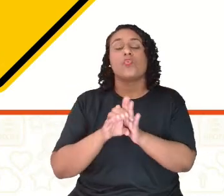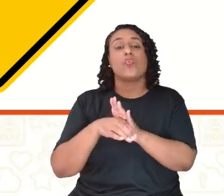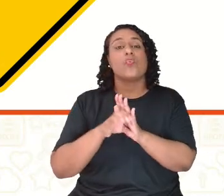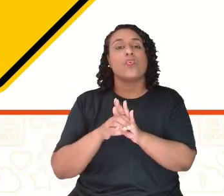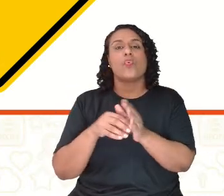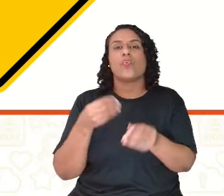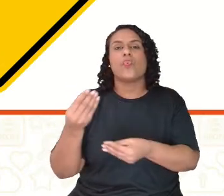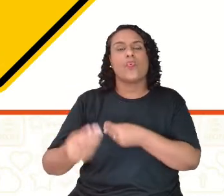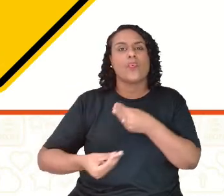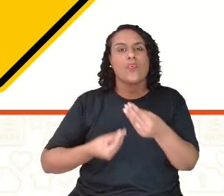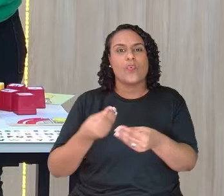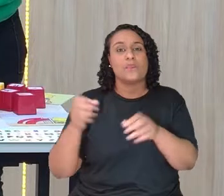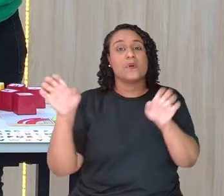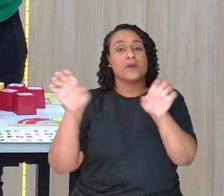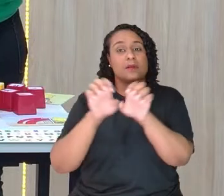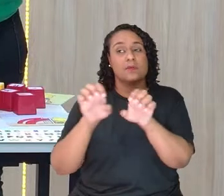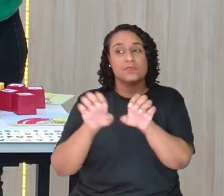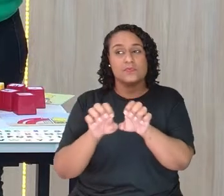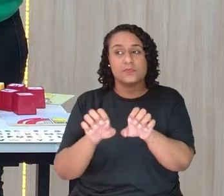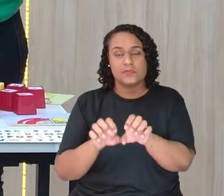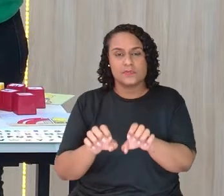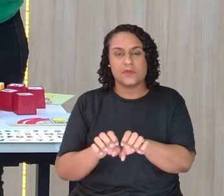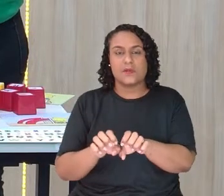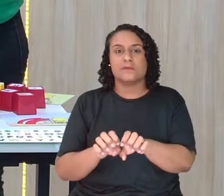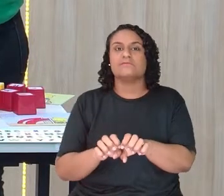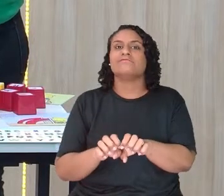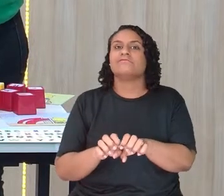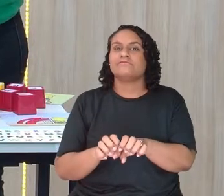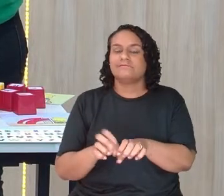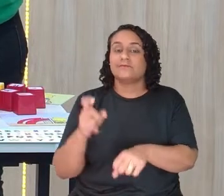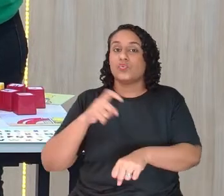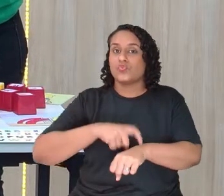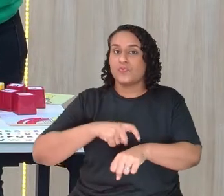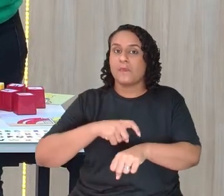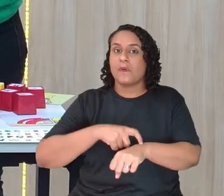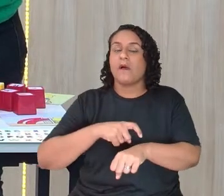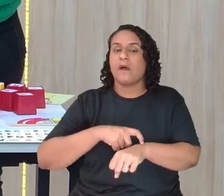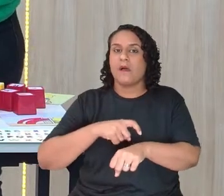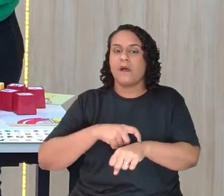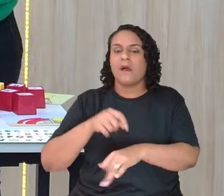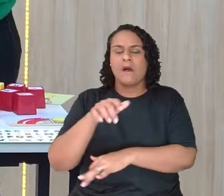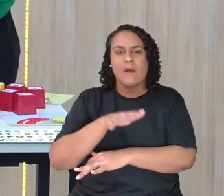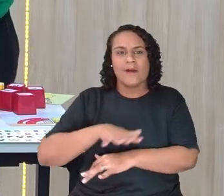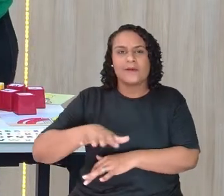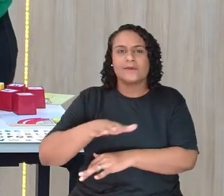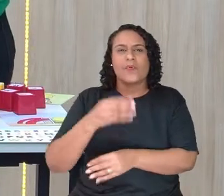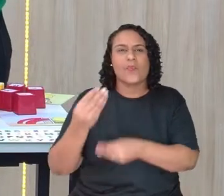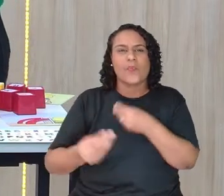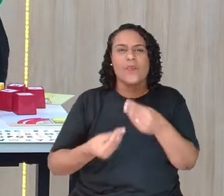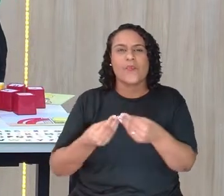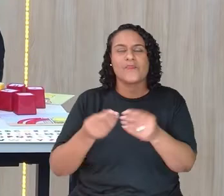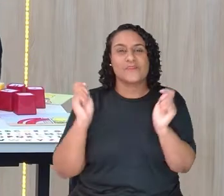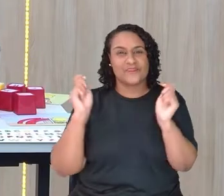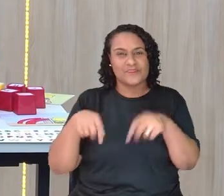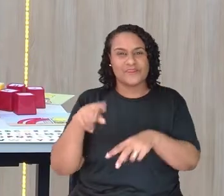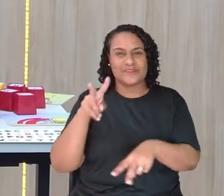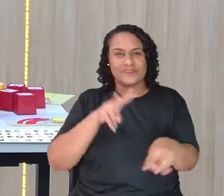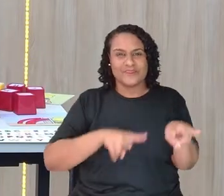definir essa estruturação desse espaço temporal? Vamos observar